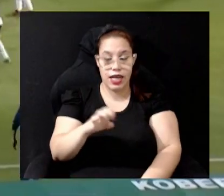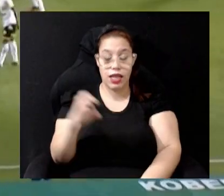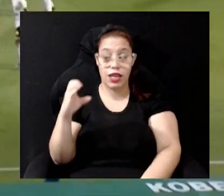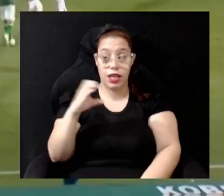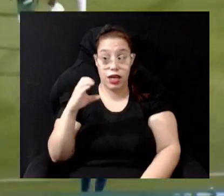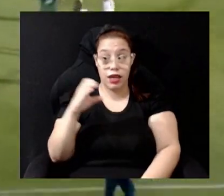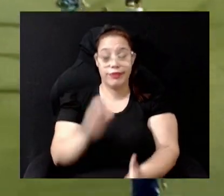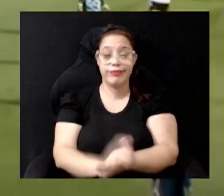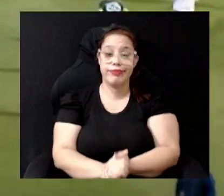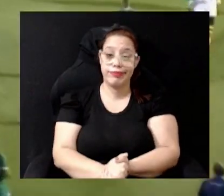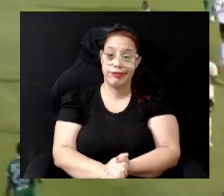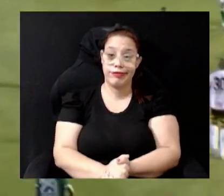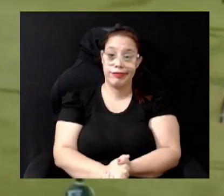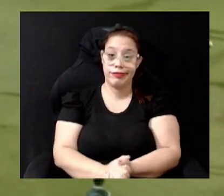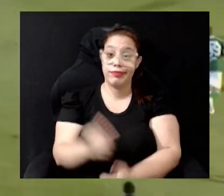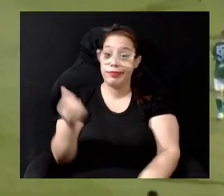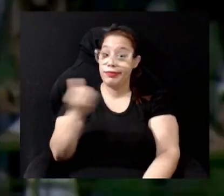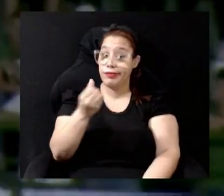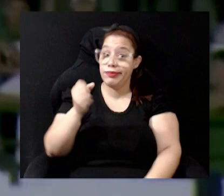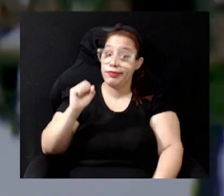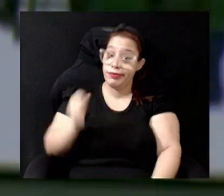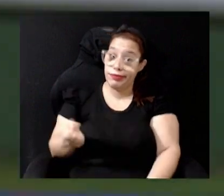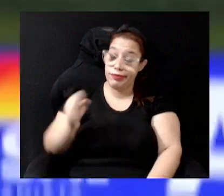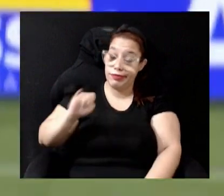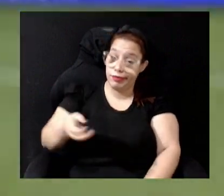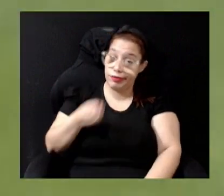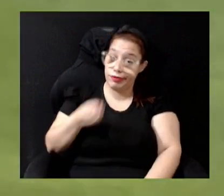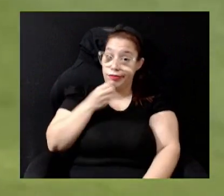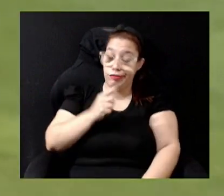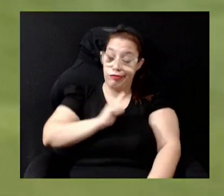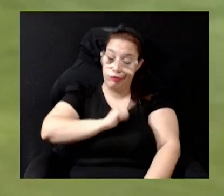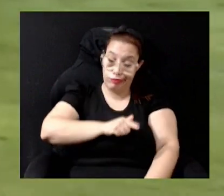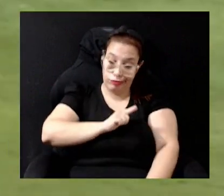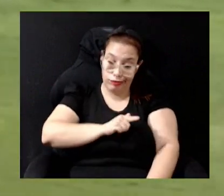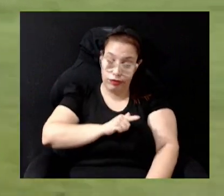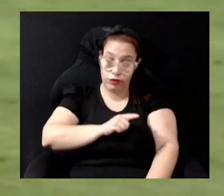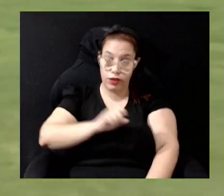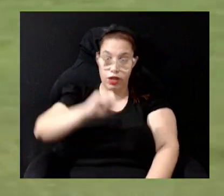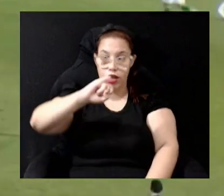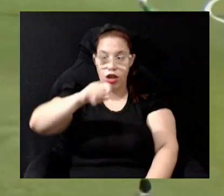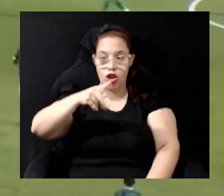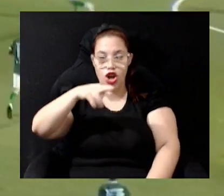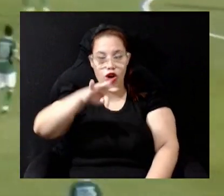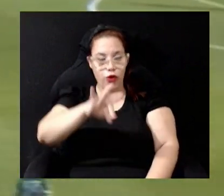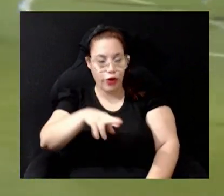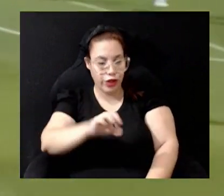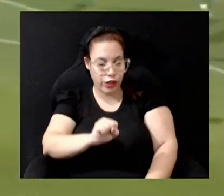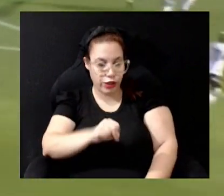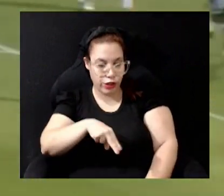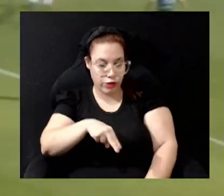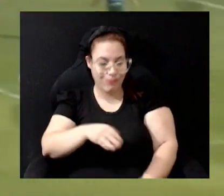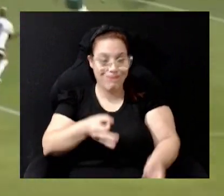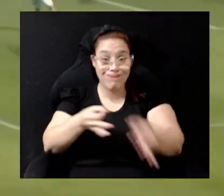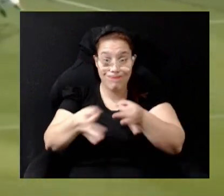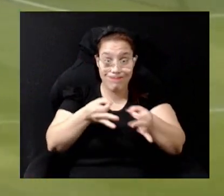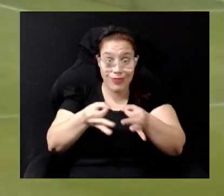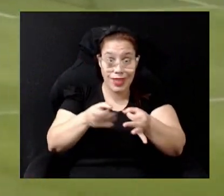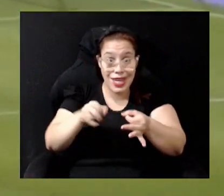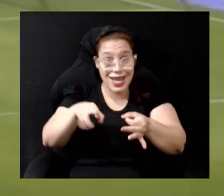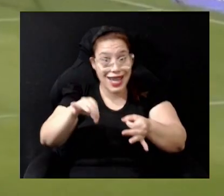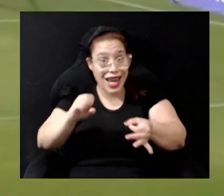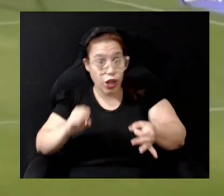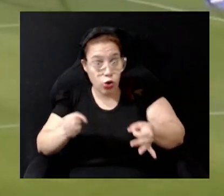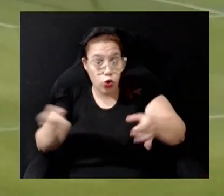A primeira oportunidade foi do Guarani. Jefferson cruzou na medida para Caio Dantas, livre